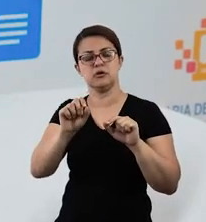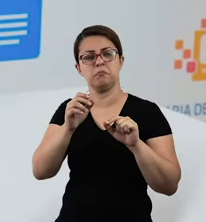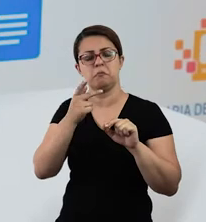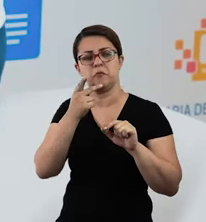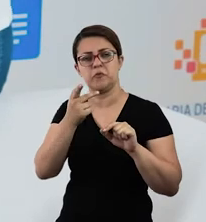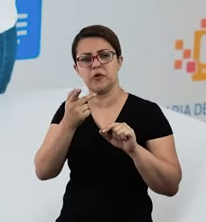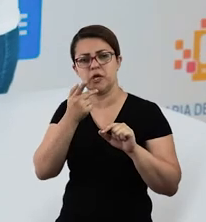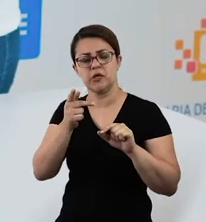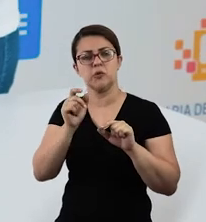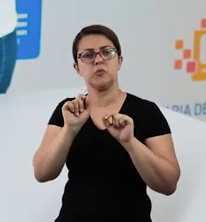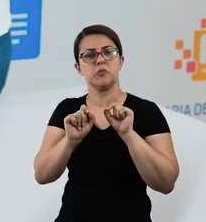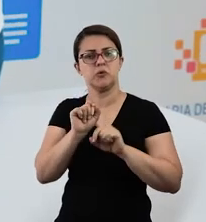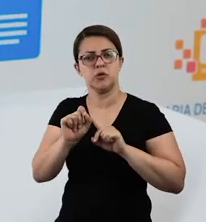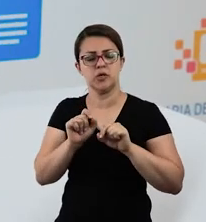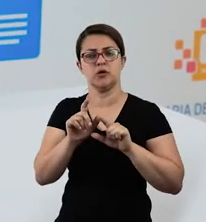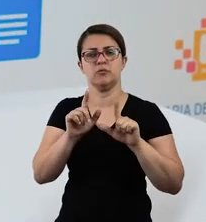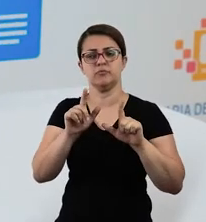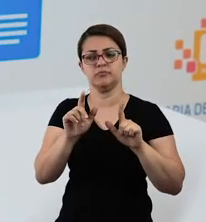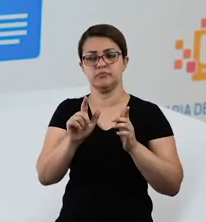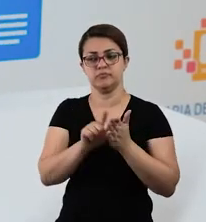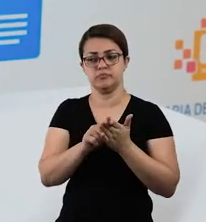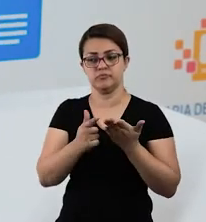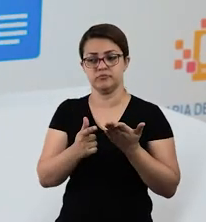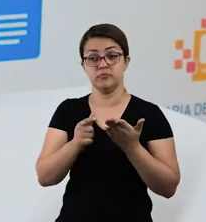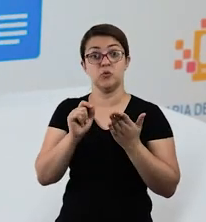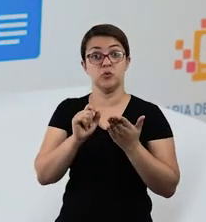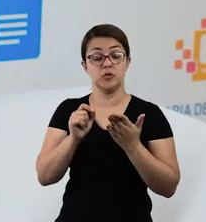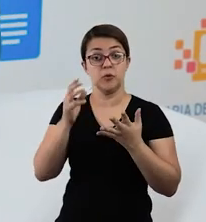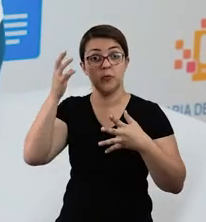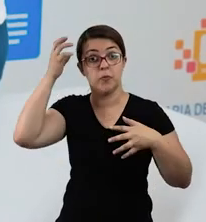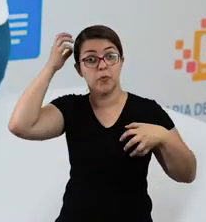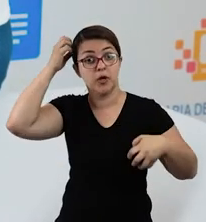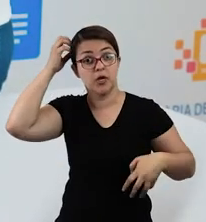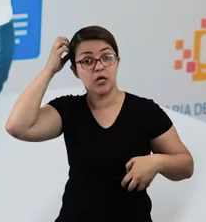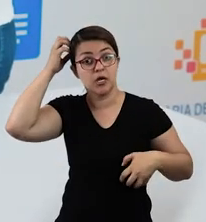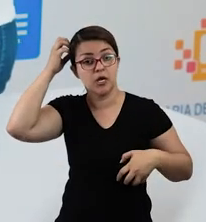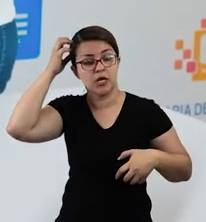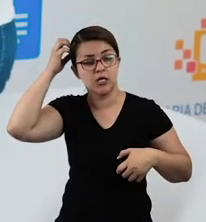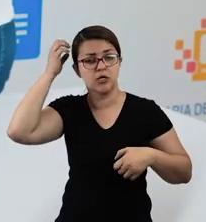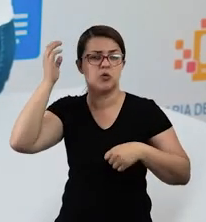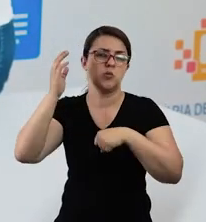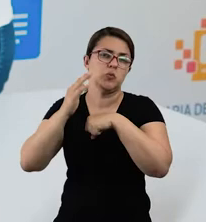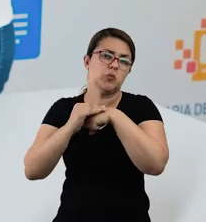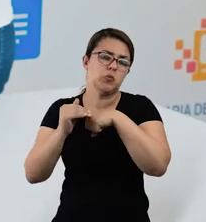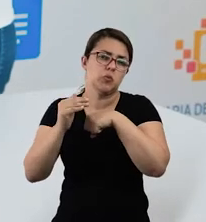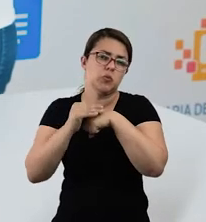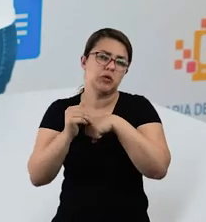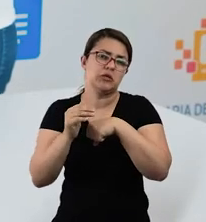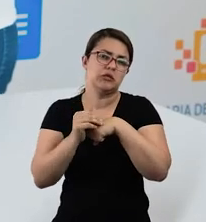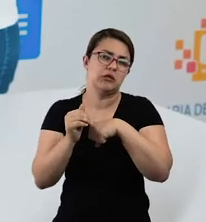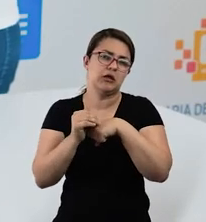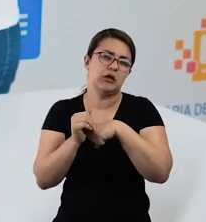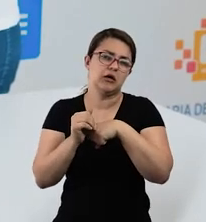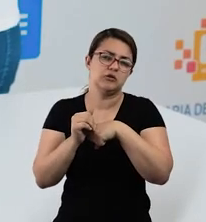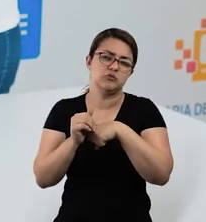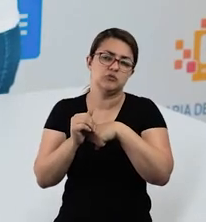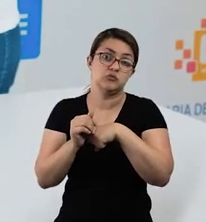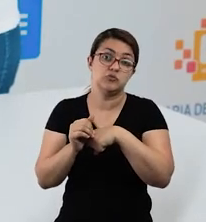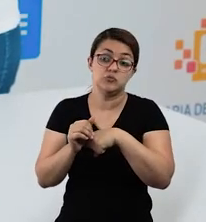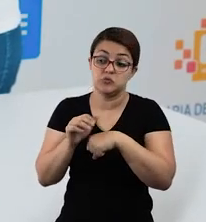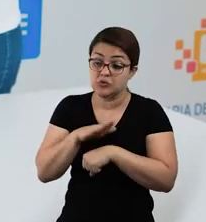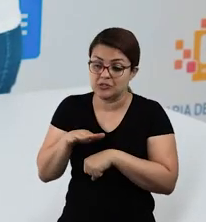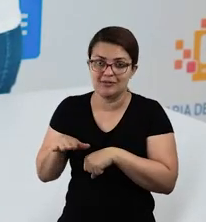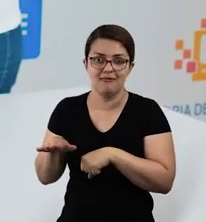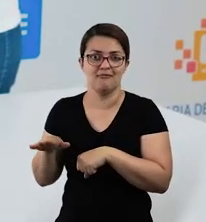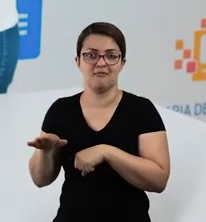o texto vai dizer. Então tá falando aqui, macaquinho em extinção vira xodó de crianças no zoo do Rio. O que